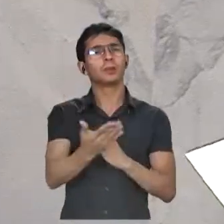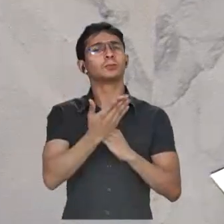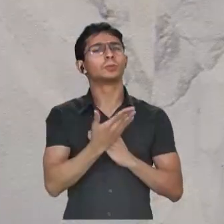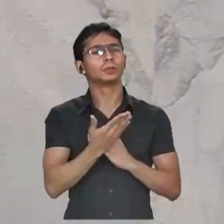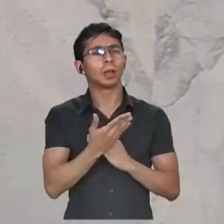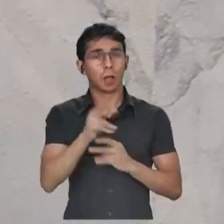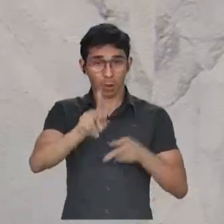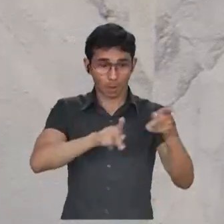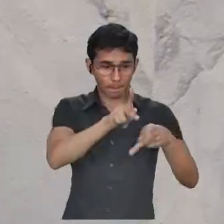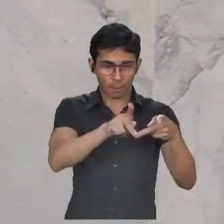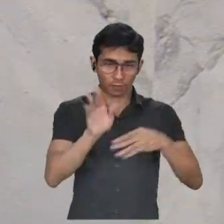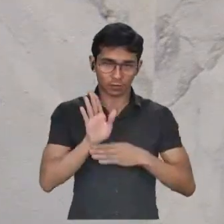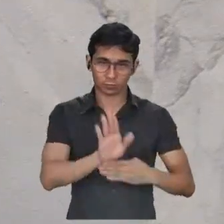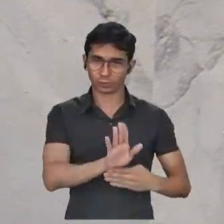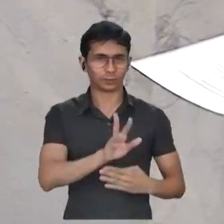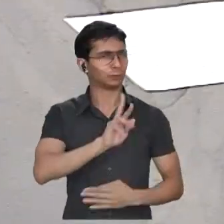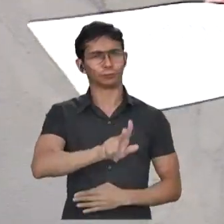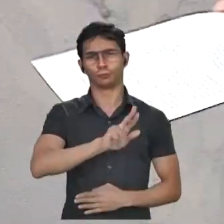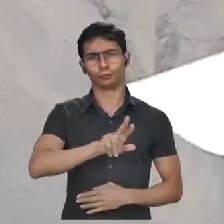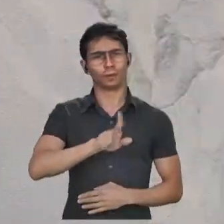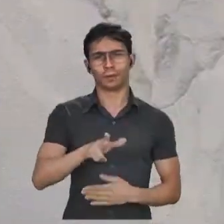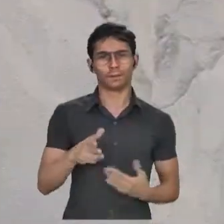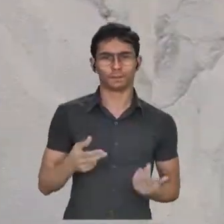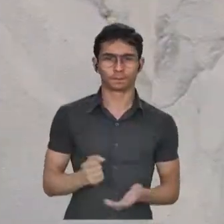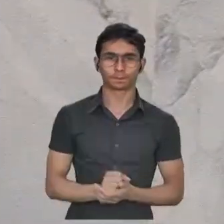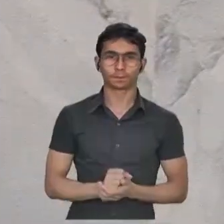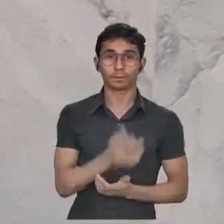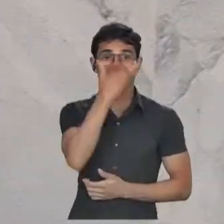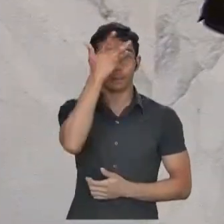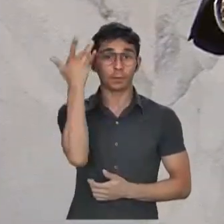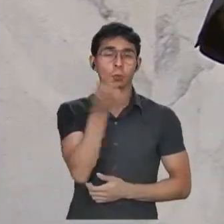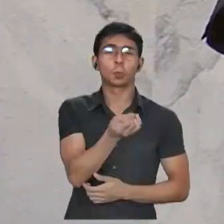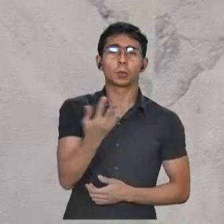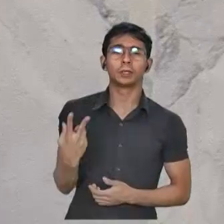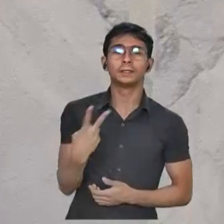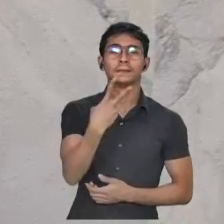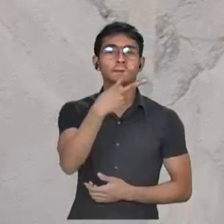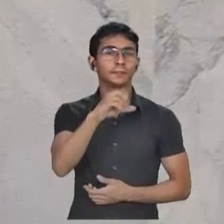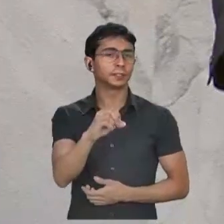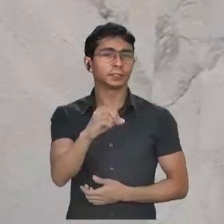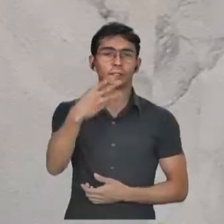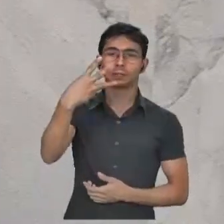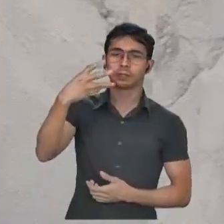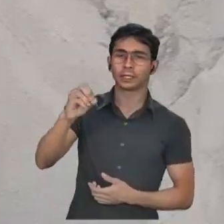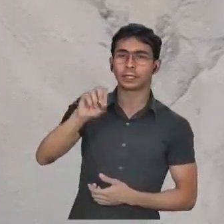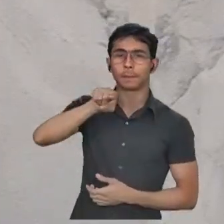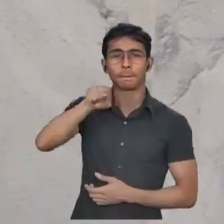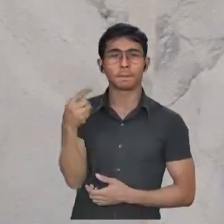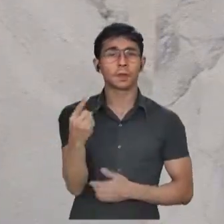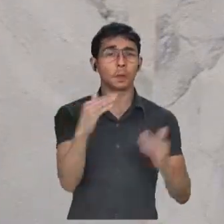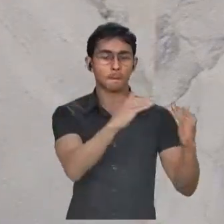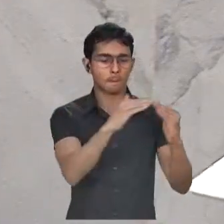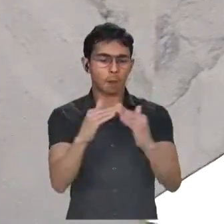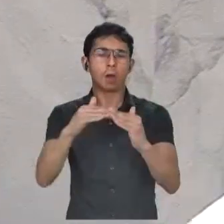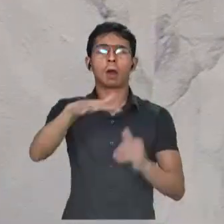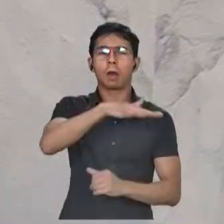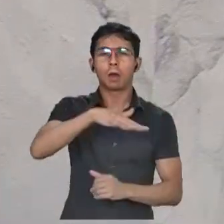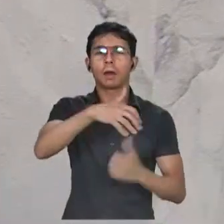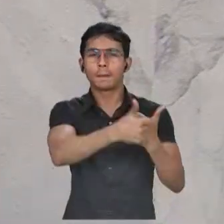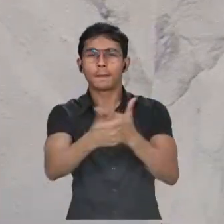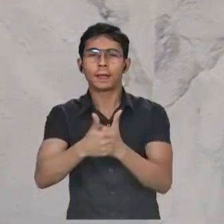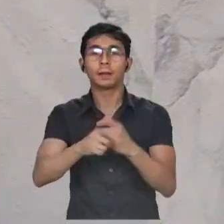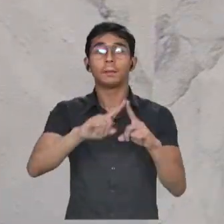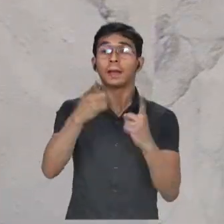população se for 20 30 mil pessoas que talvez mora ali nas imediações mas o resto da